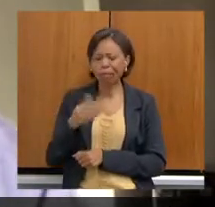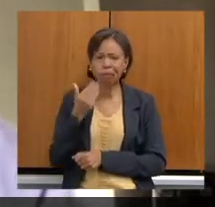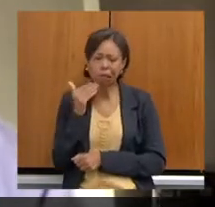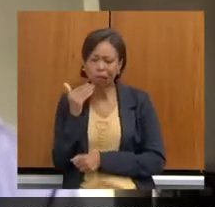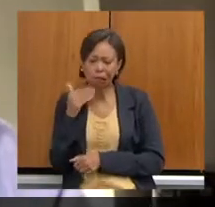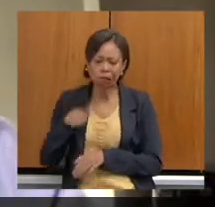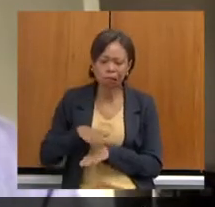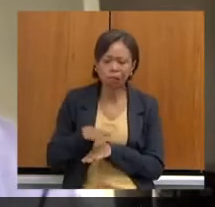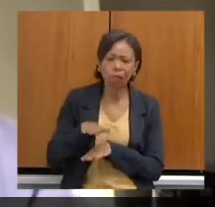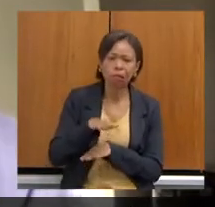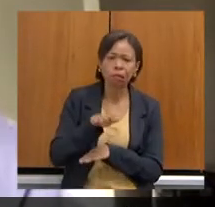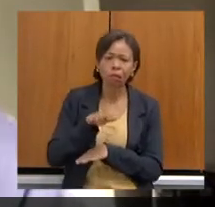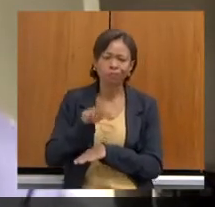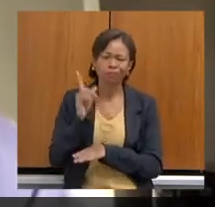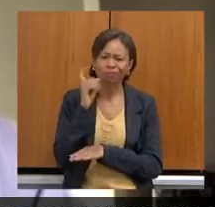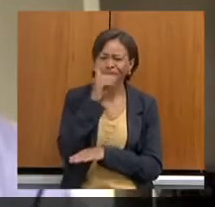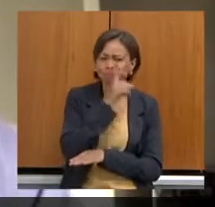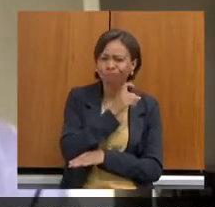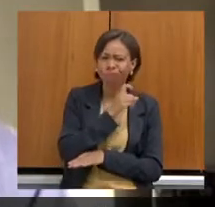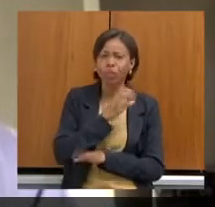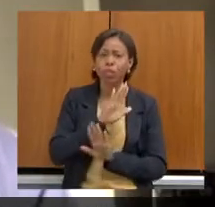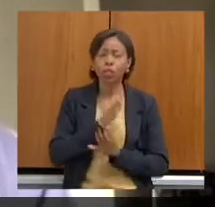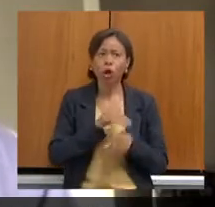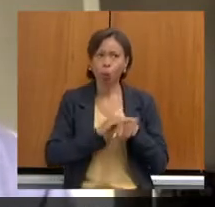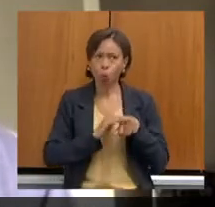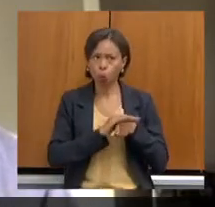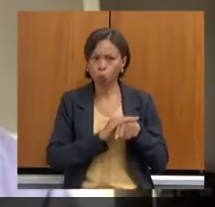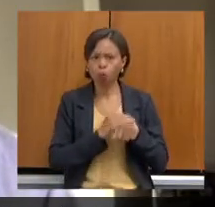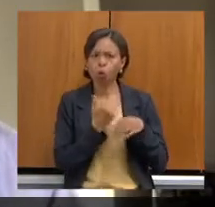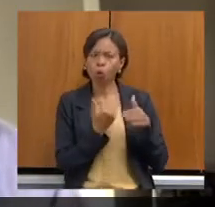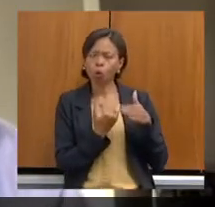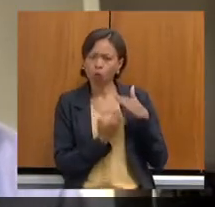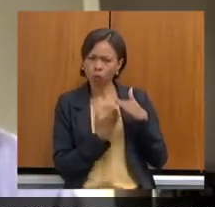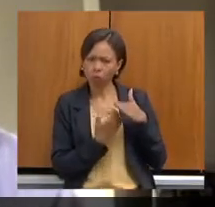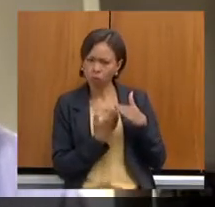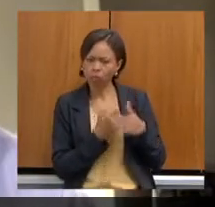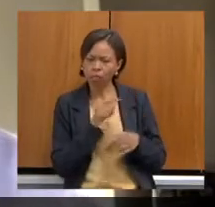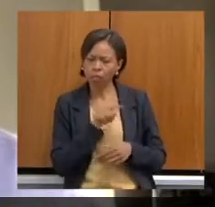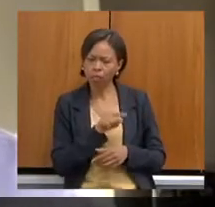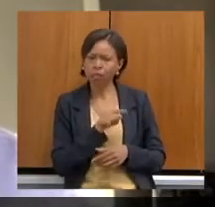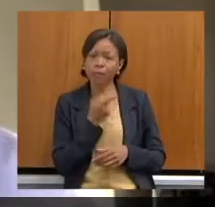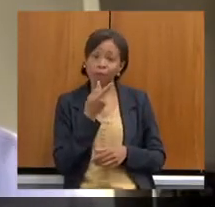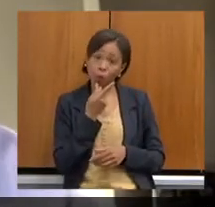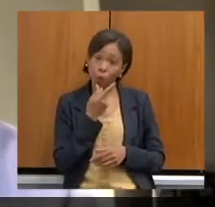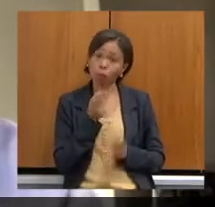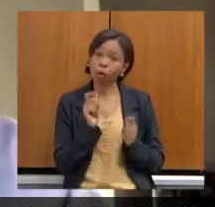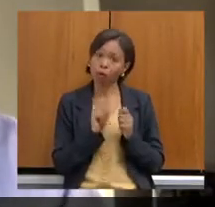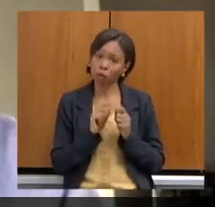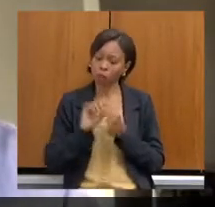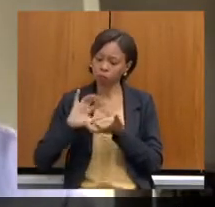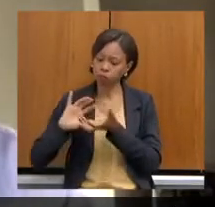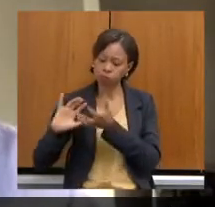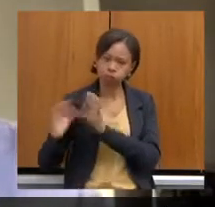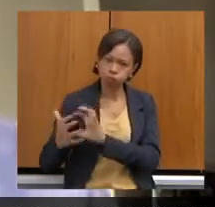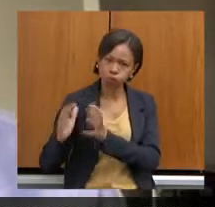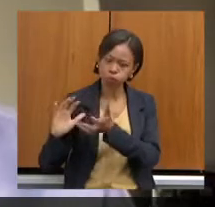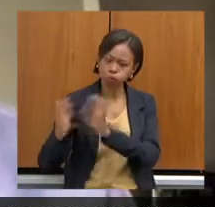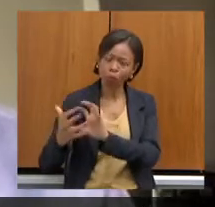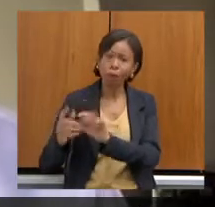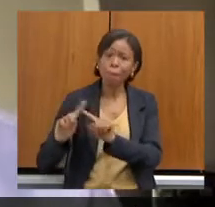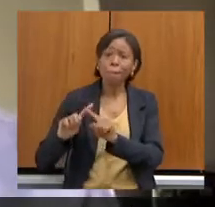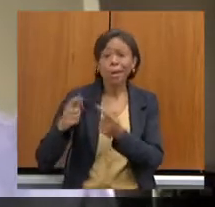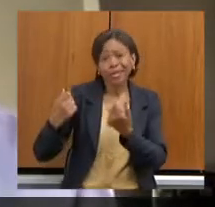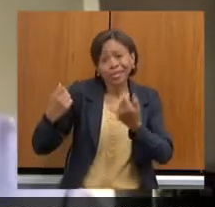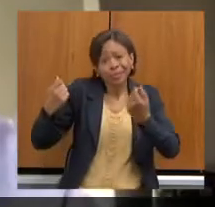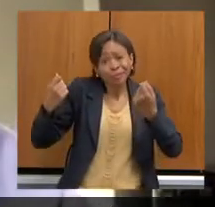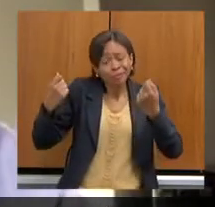secretário de infraestrutura Fernando marcato ele mandou fazer um tapa buraco emergencial Mas ela precisa